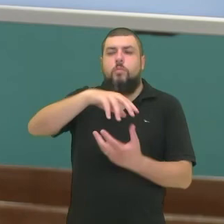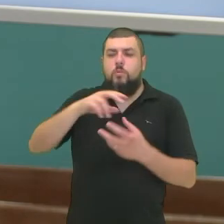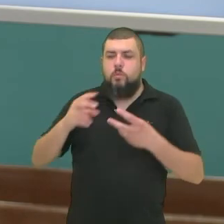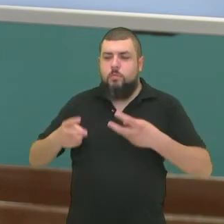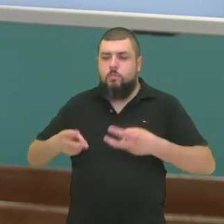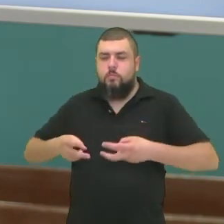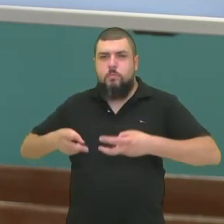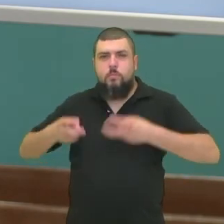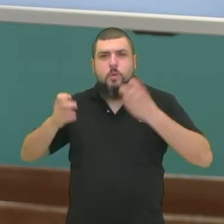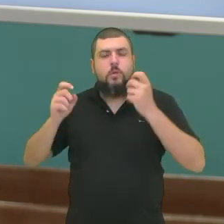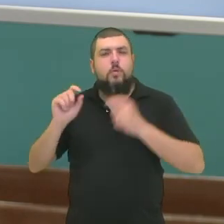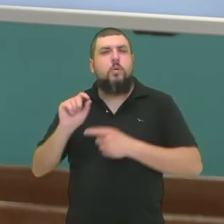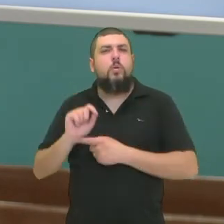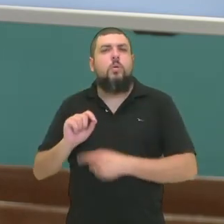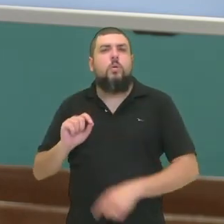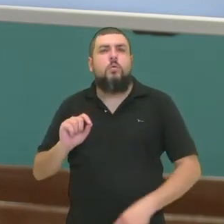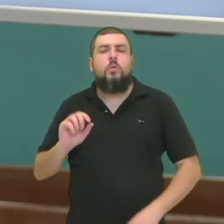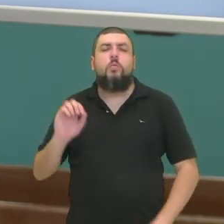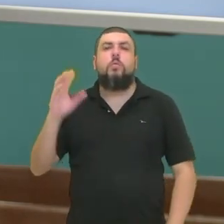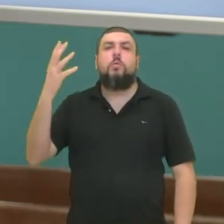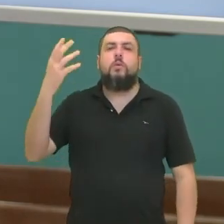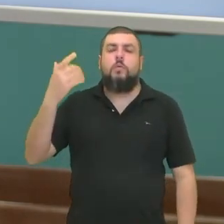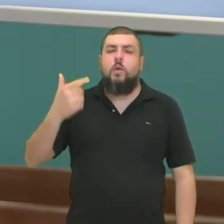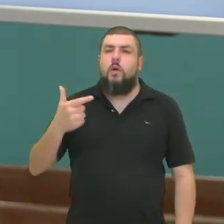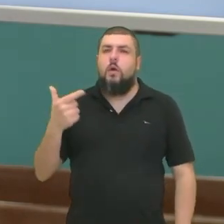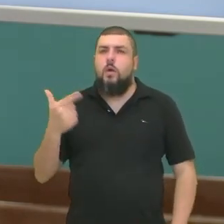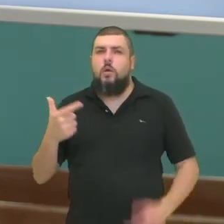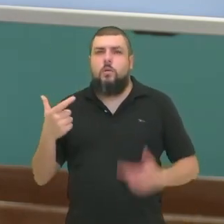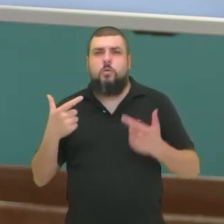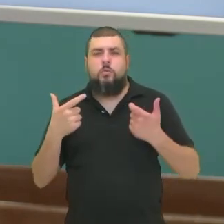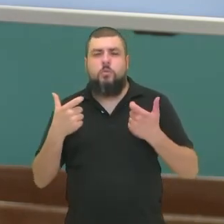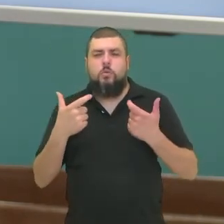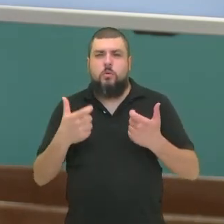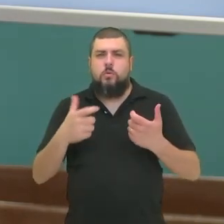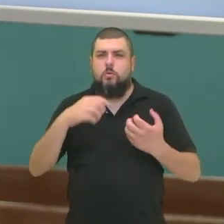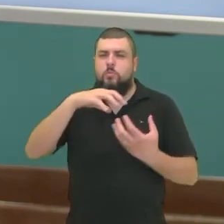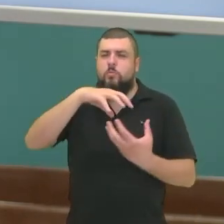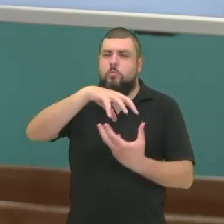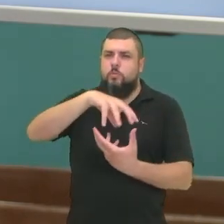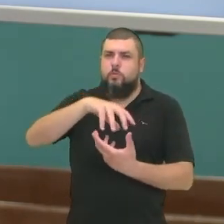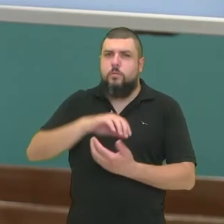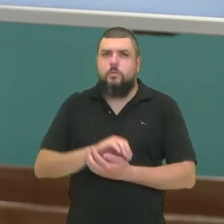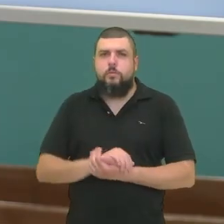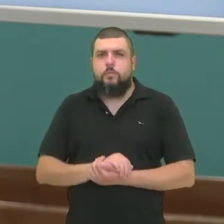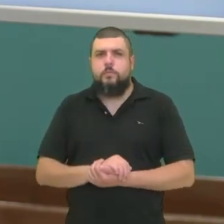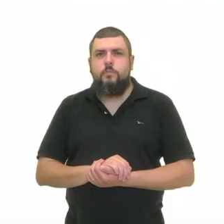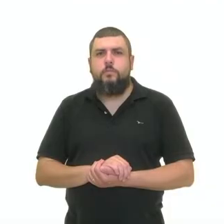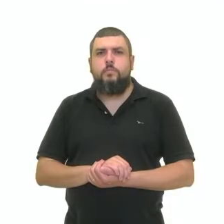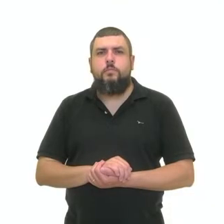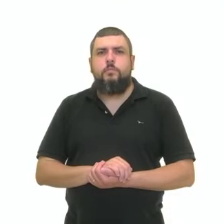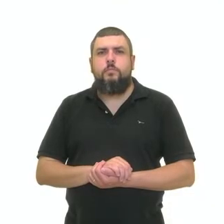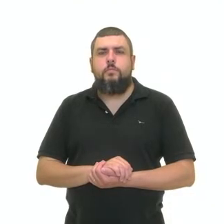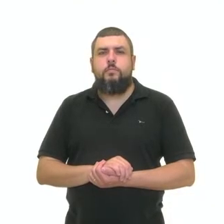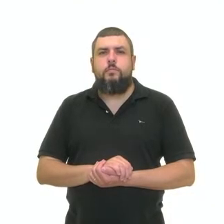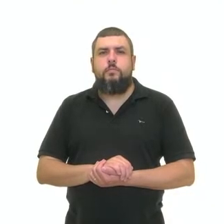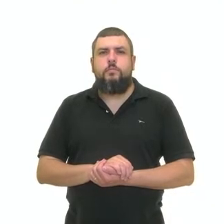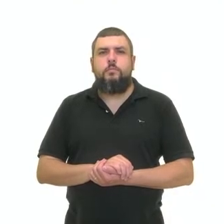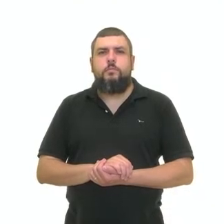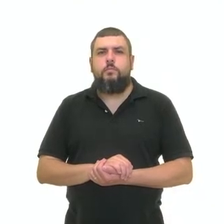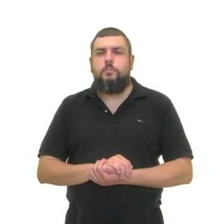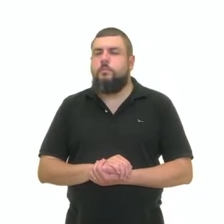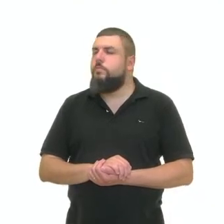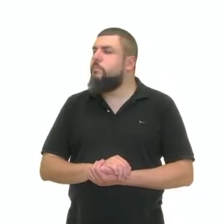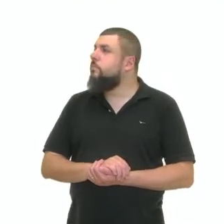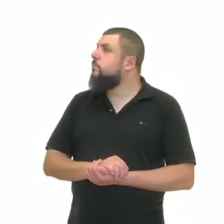a Segunda Guerra Mundial, o maior conflito que já aconteceu na história, que nós sabemos. A descolonização